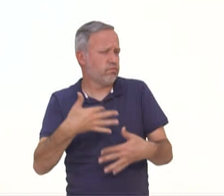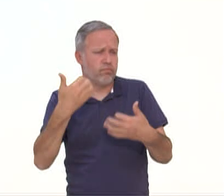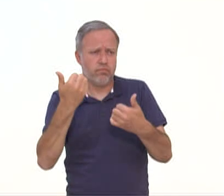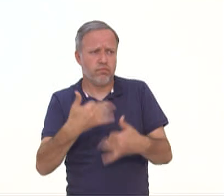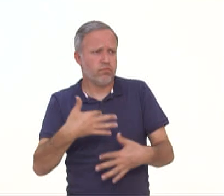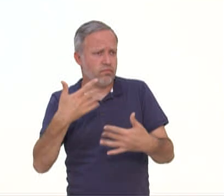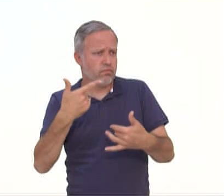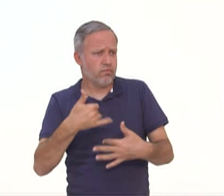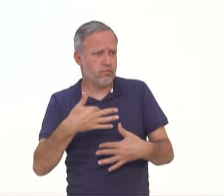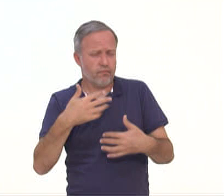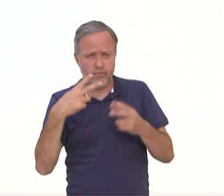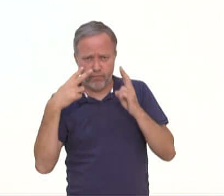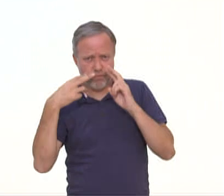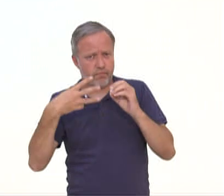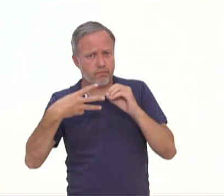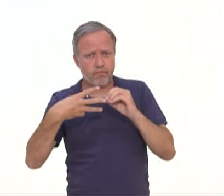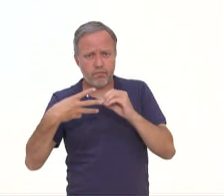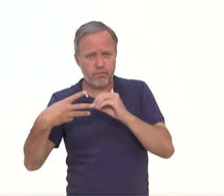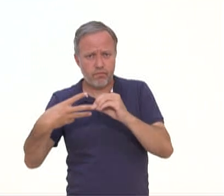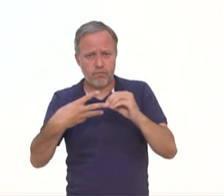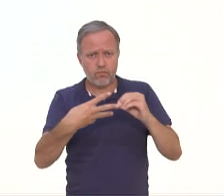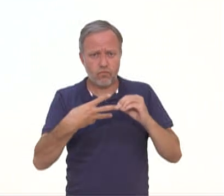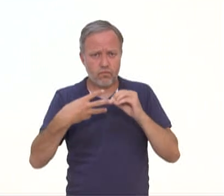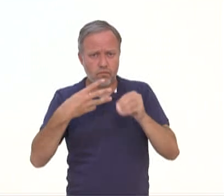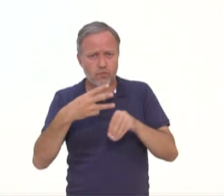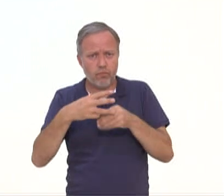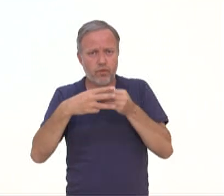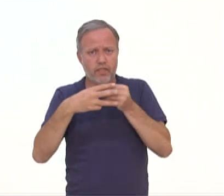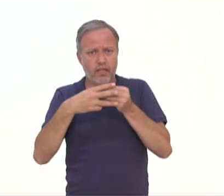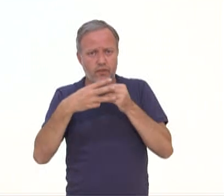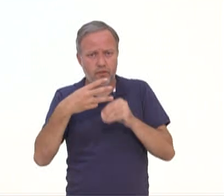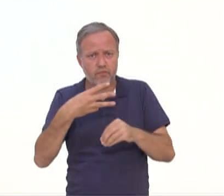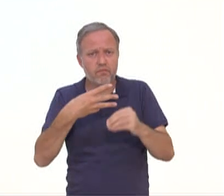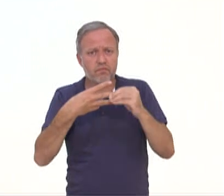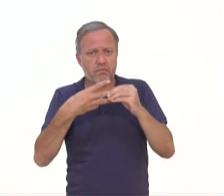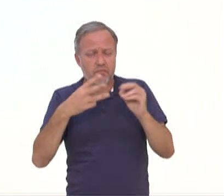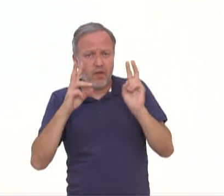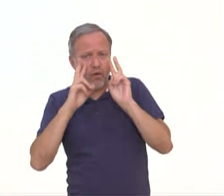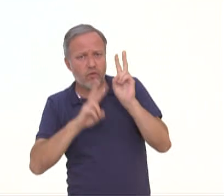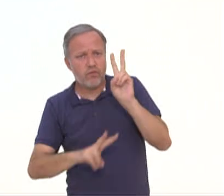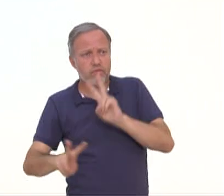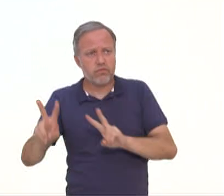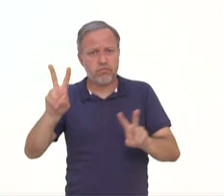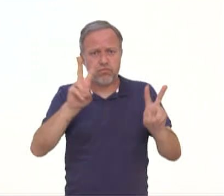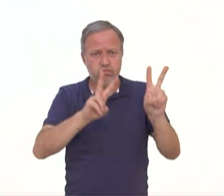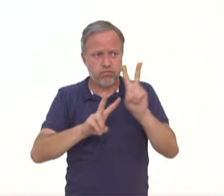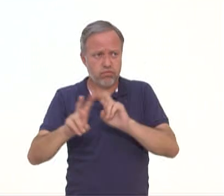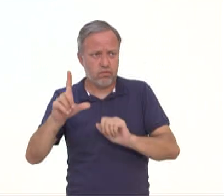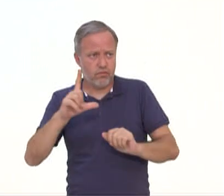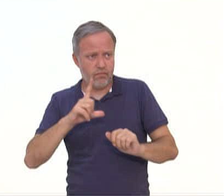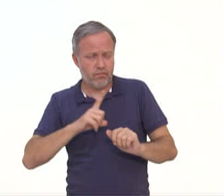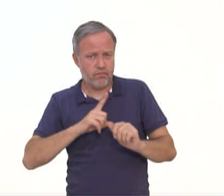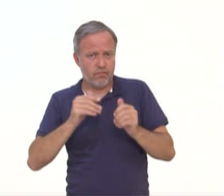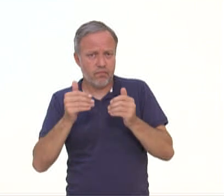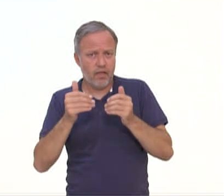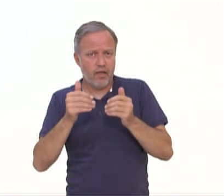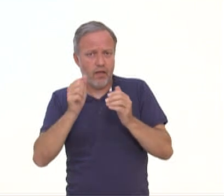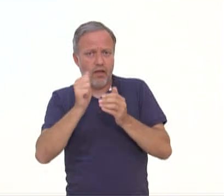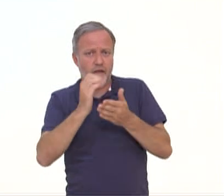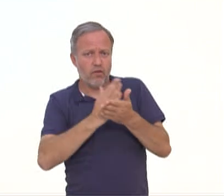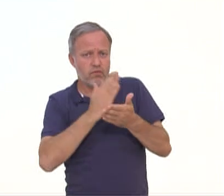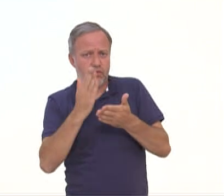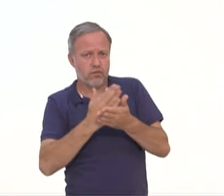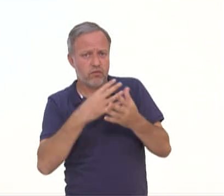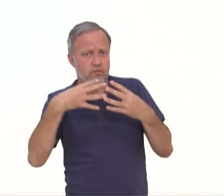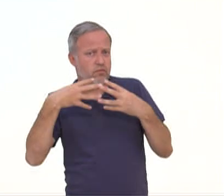Tem animações de célula, como as células são por dentro, tem uma célula tridimensional, tem um atlas virtual com todos os tipos de